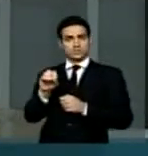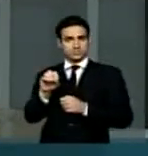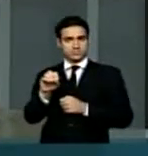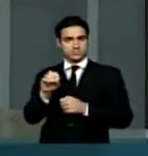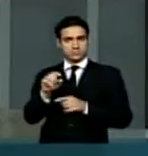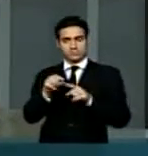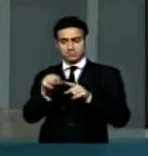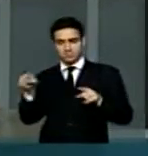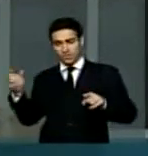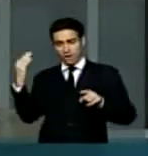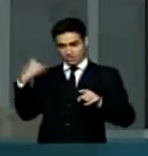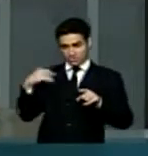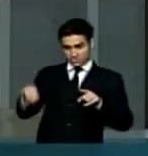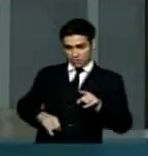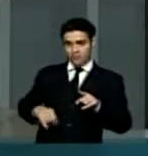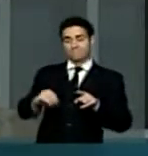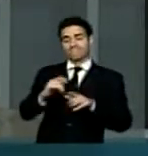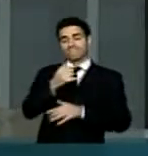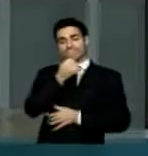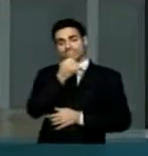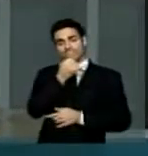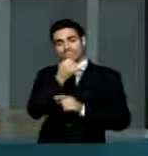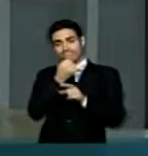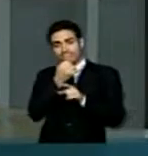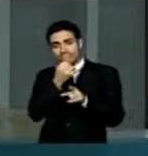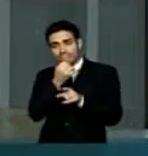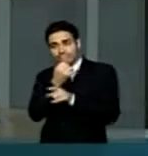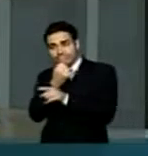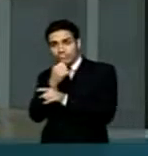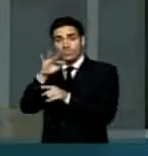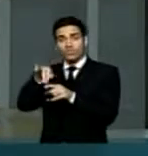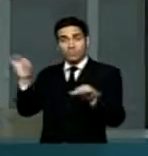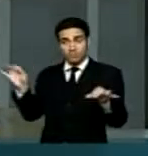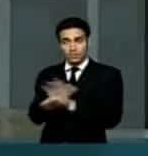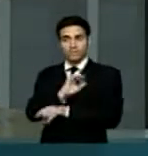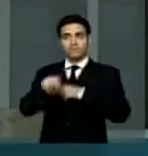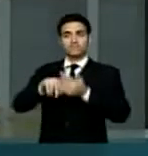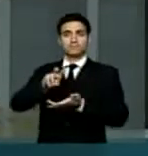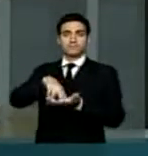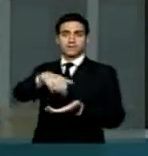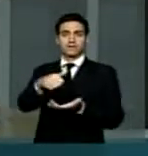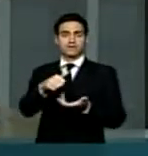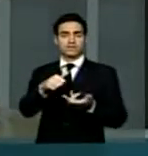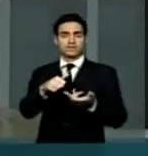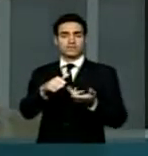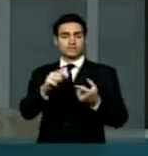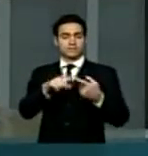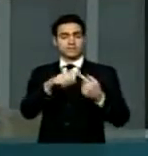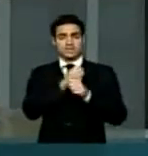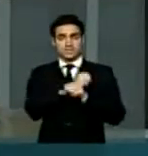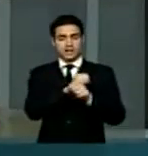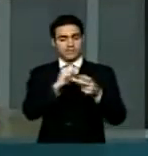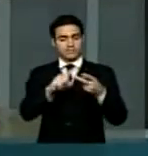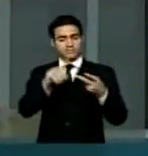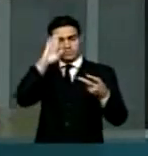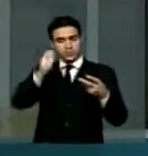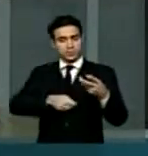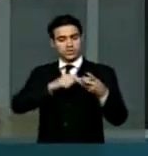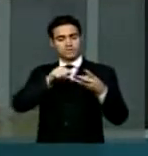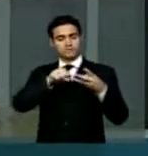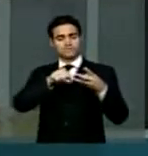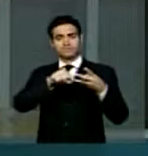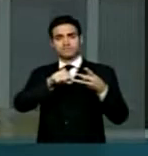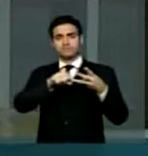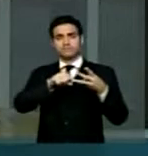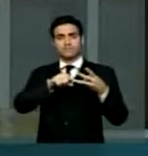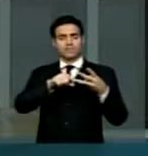destes períodos. O Brasil sai do colonialismo, sai da escravidão, sai da ditadura como se elas não tivessem acontecido. Essas